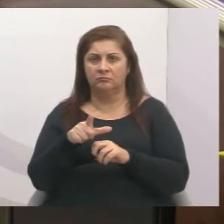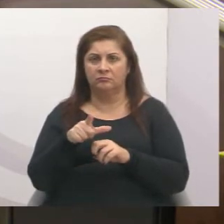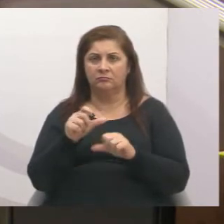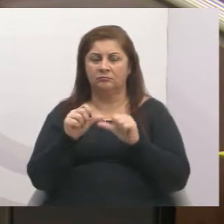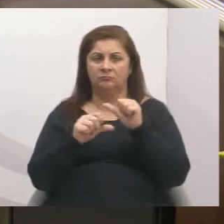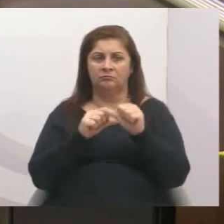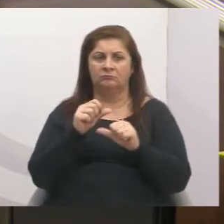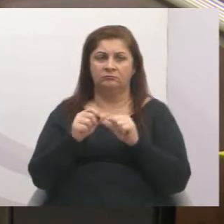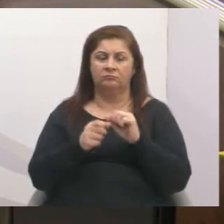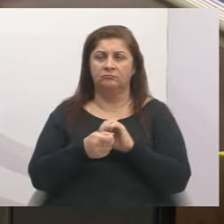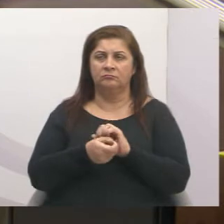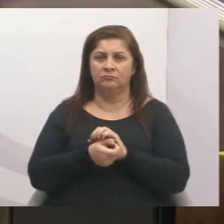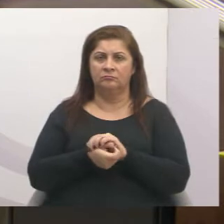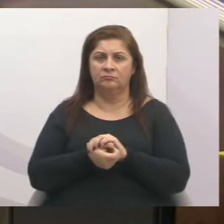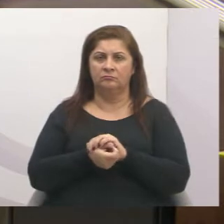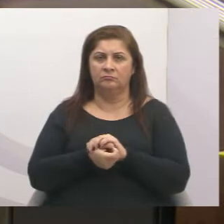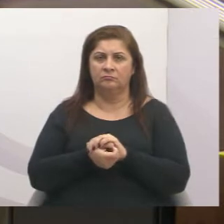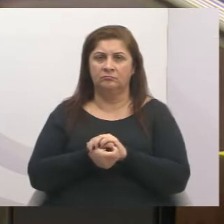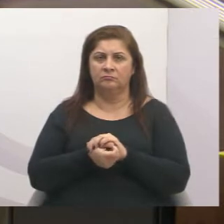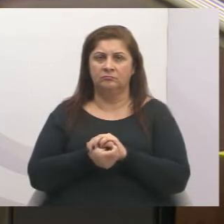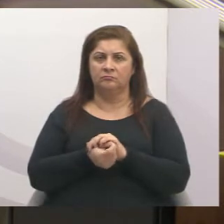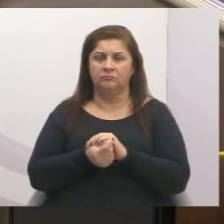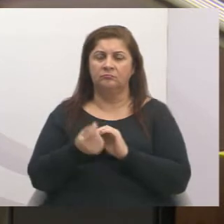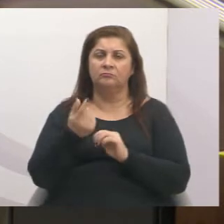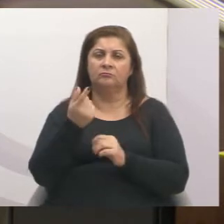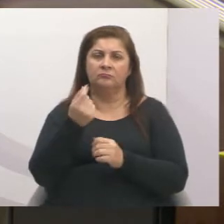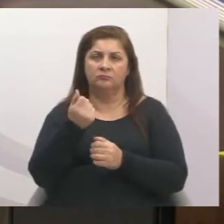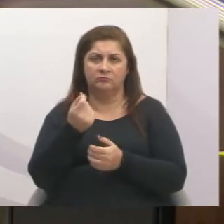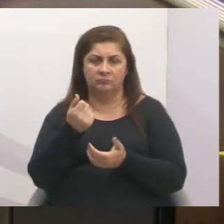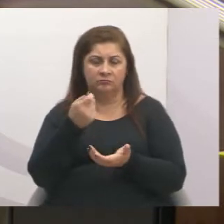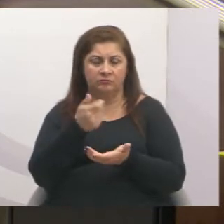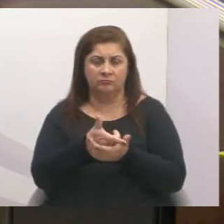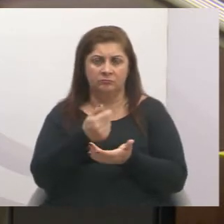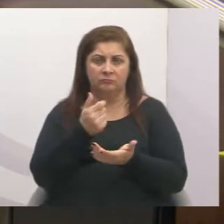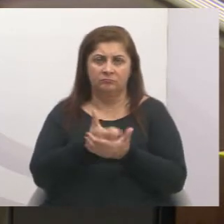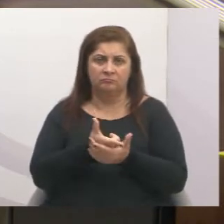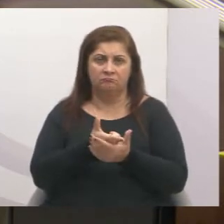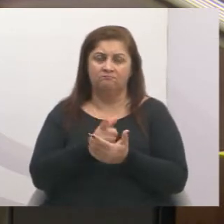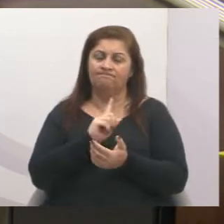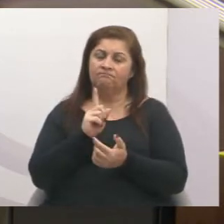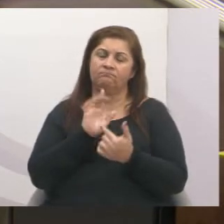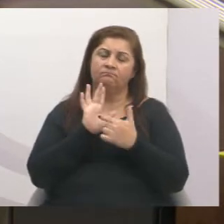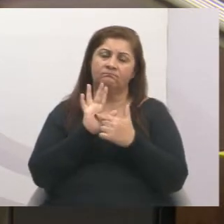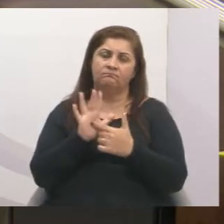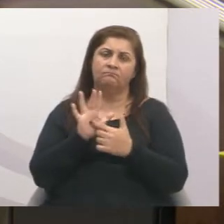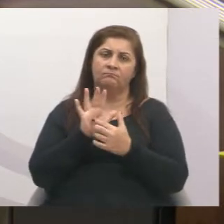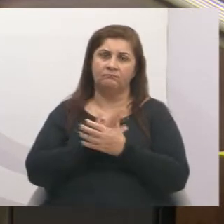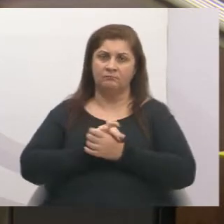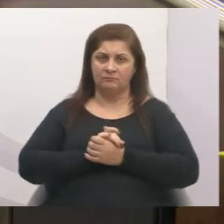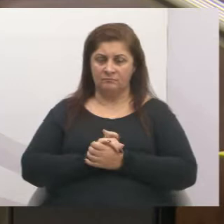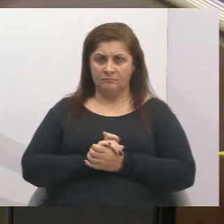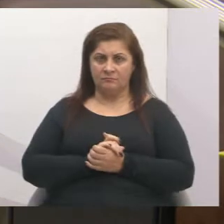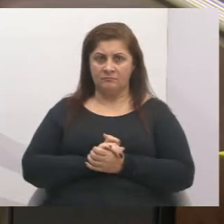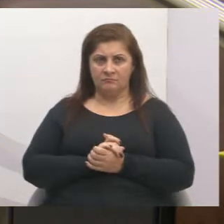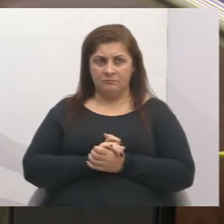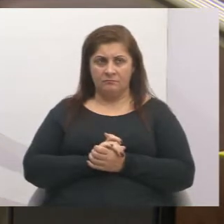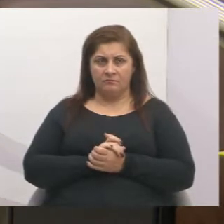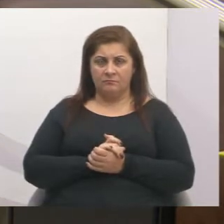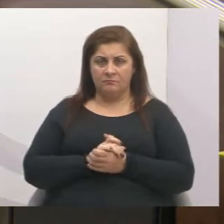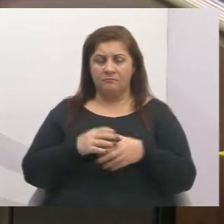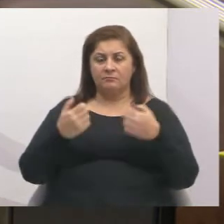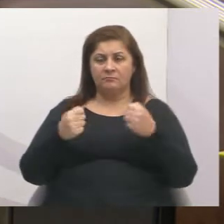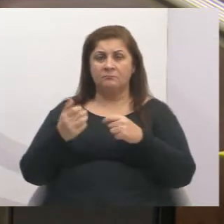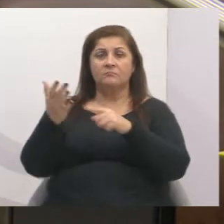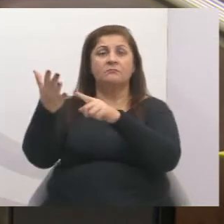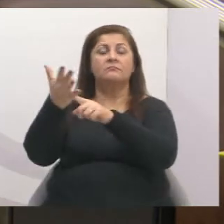é o custo disso em termos de economia ou de prejuízo, isso não foi apresentado. Eu acho que deveria